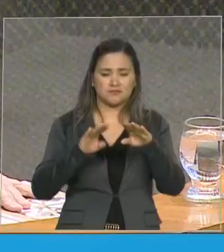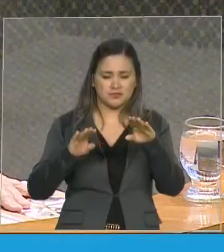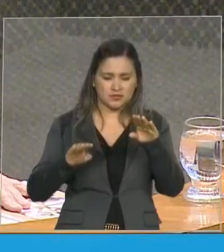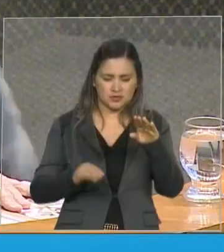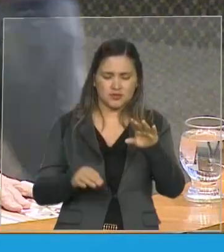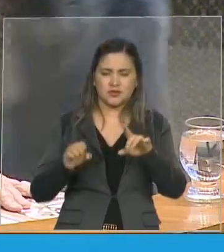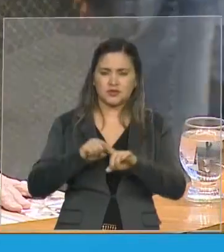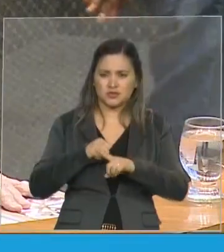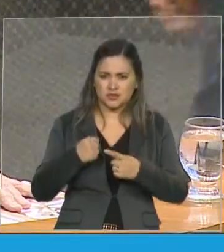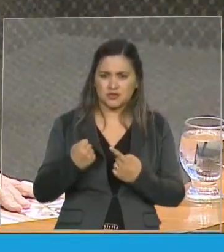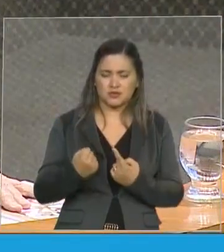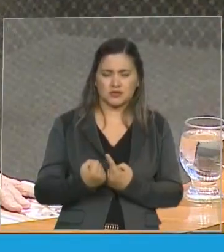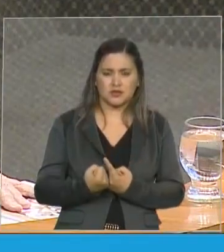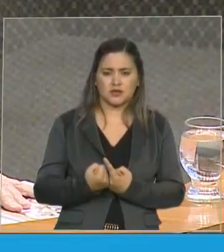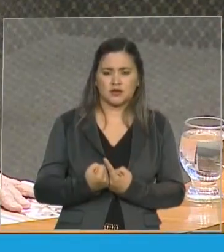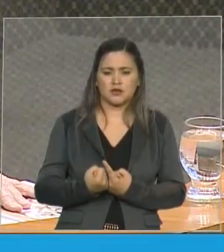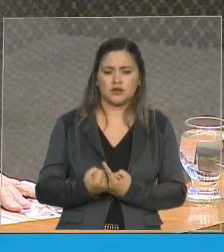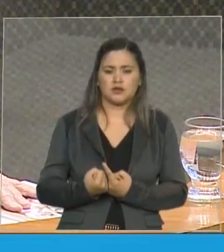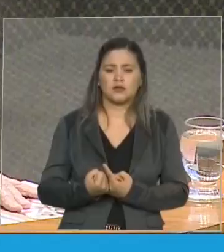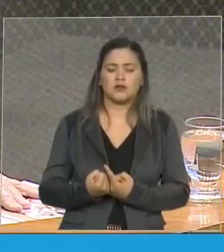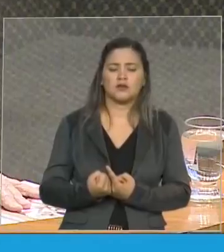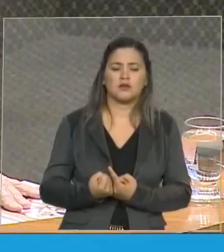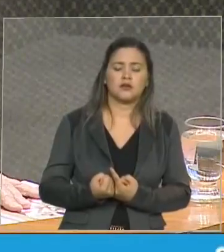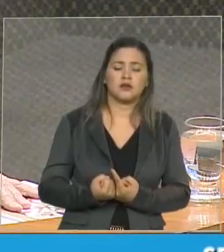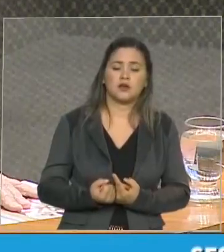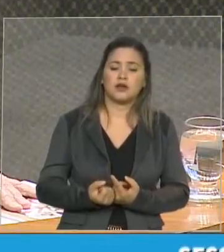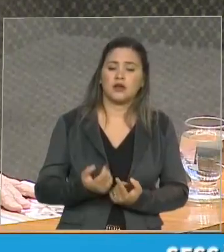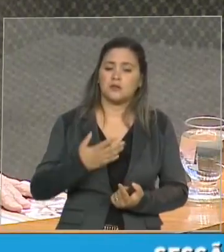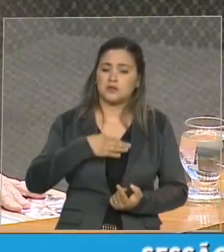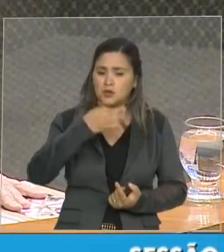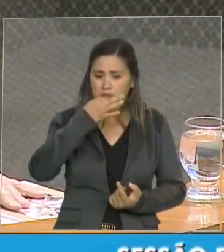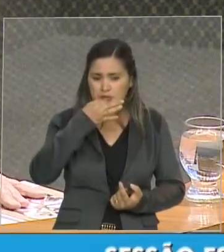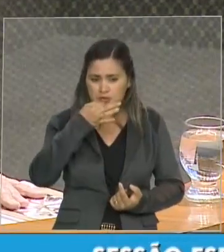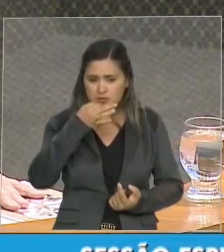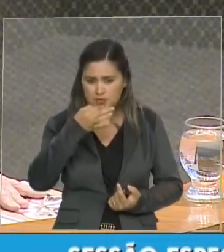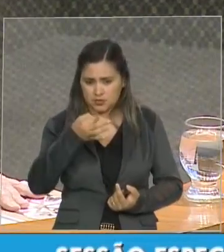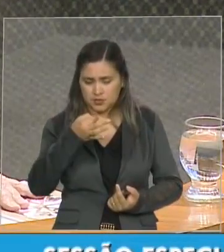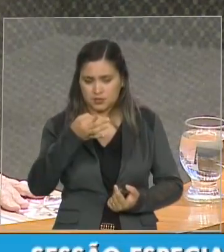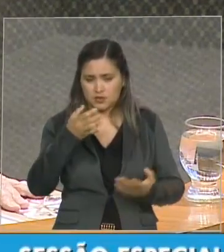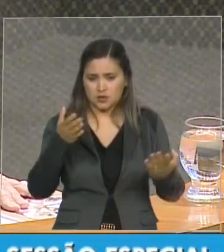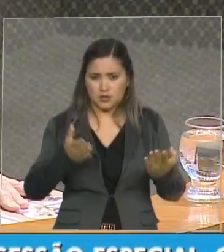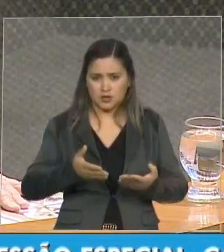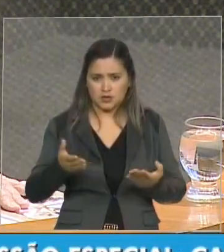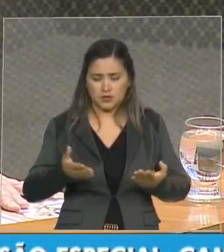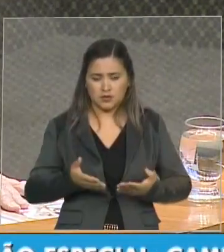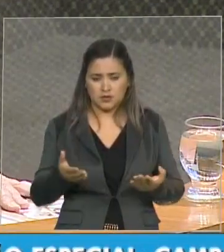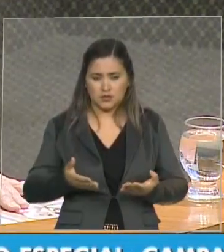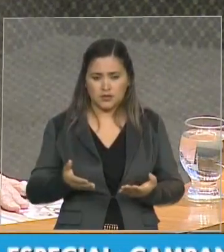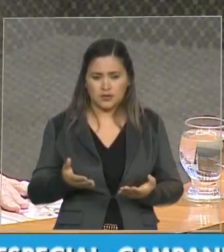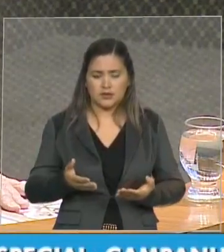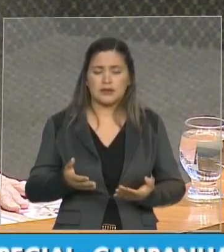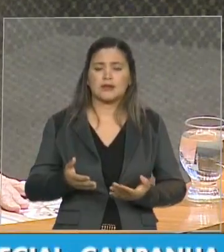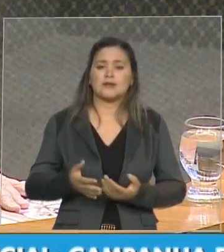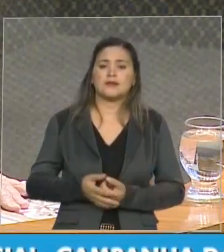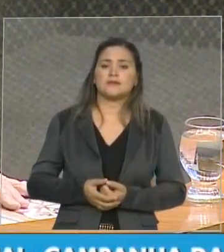a meu ver, dado um passo qualitativo, que é a exclusão social.